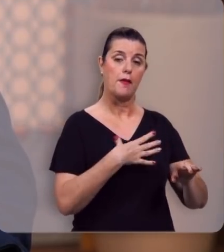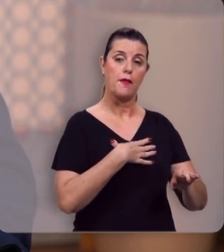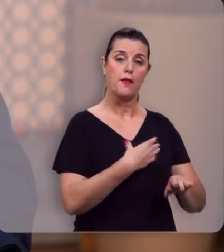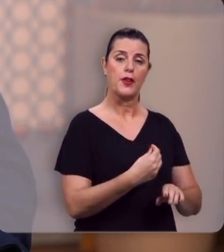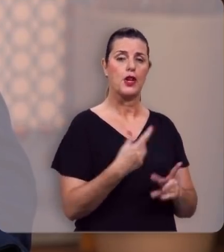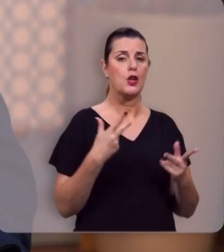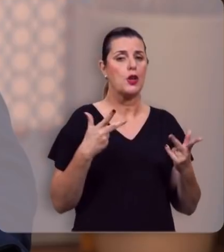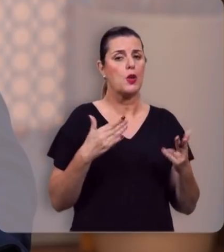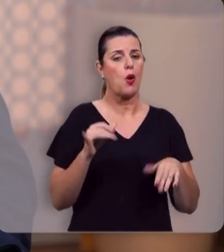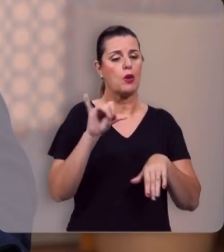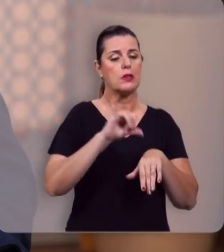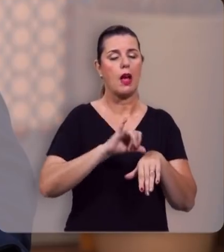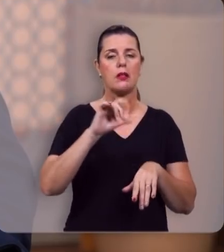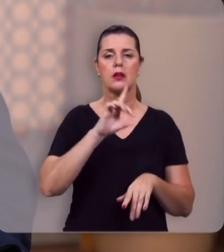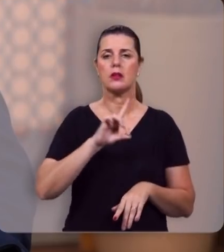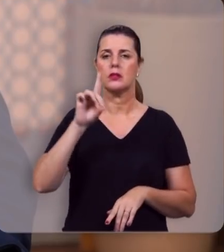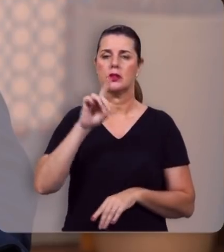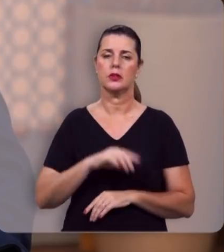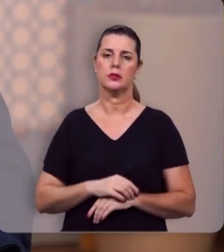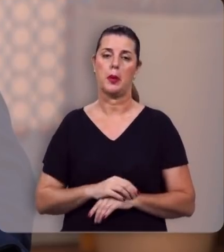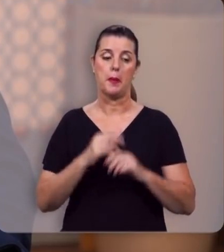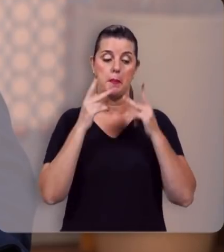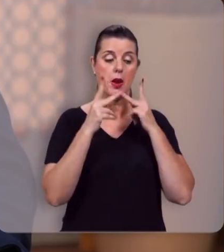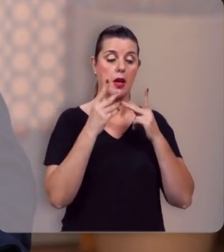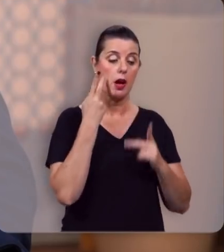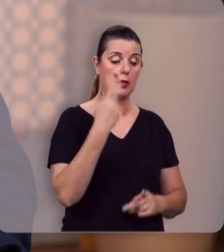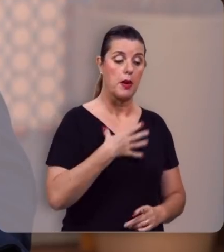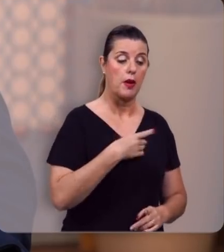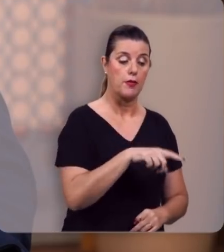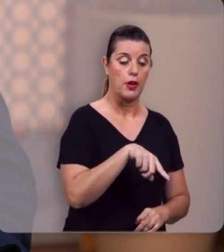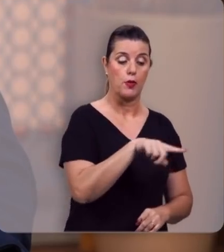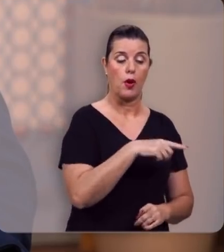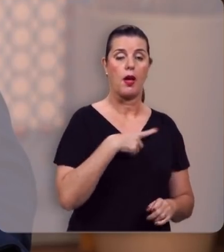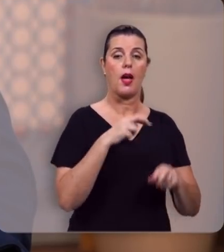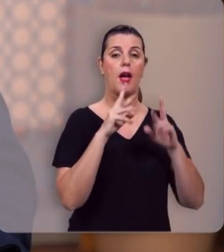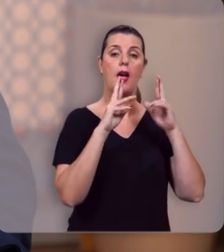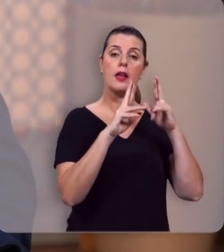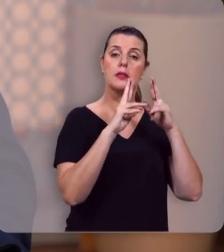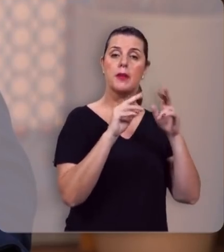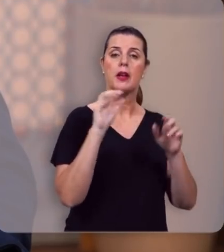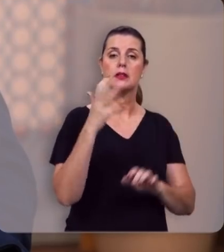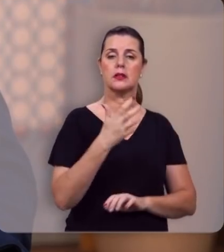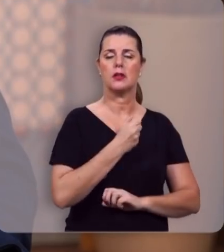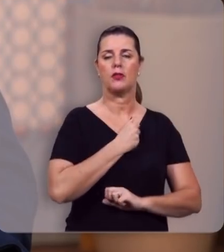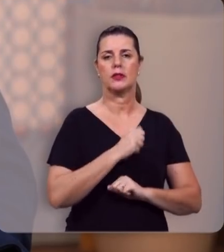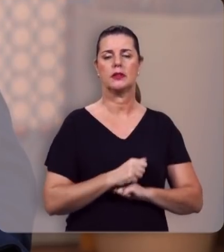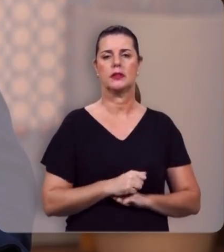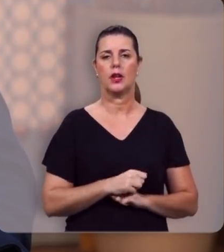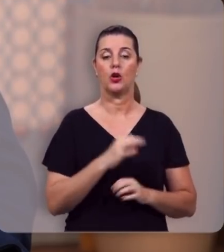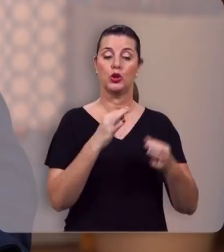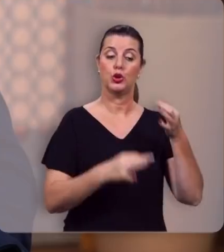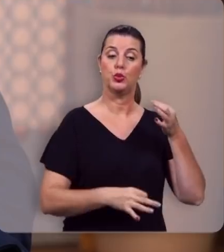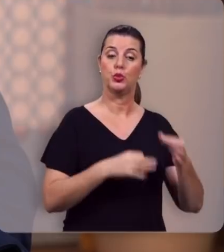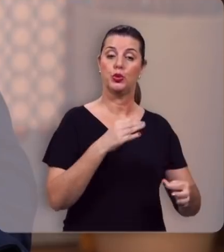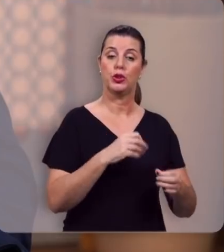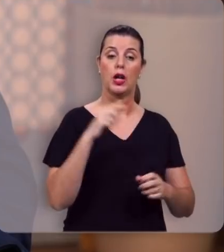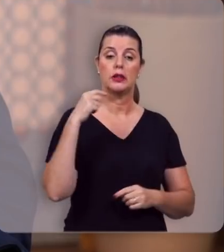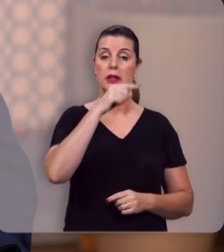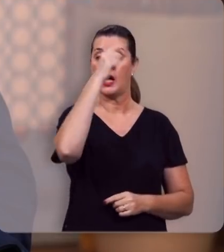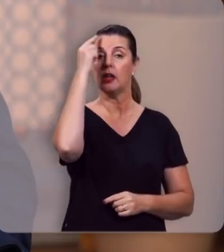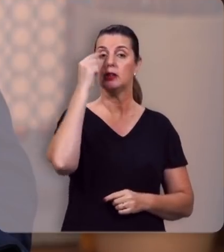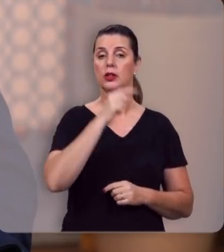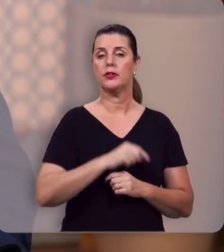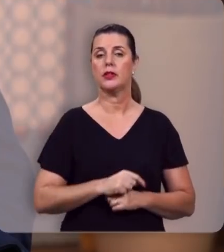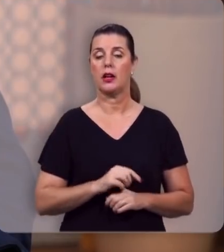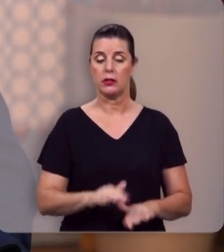de maneira centrada no Evangelho, pregando para eles que eles têm esperança de redenção, justificação,